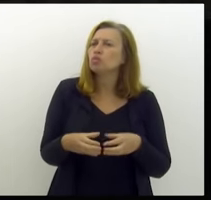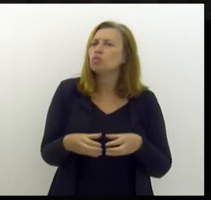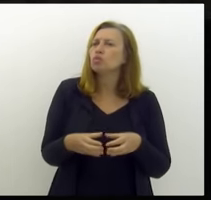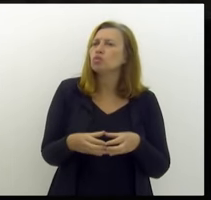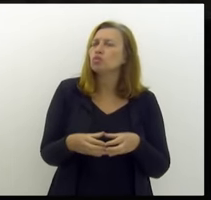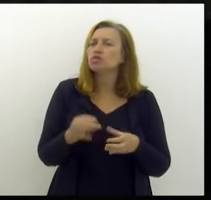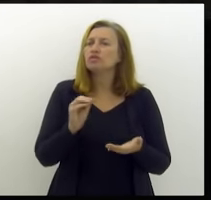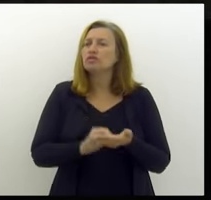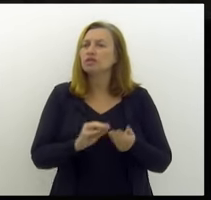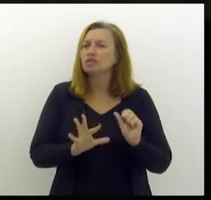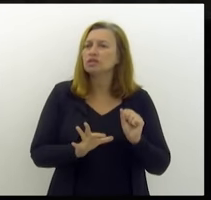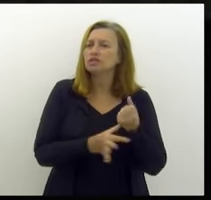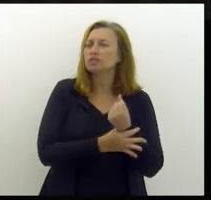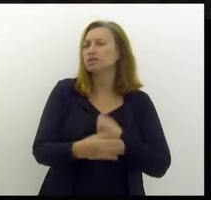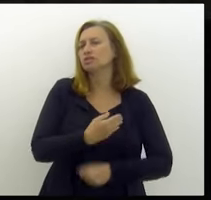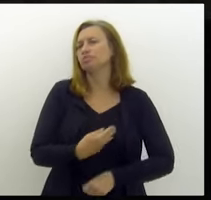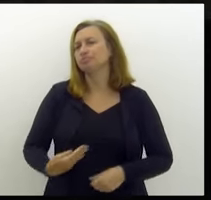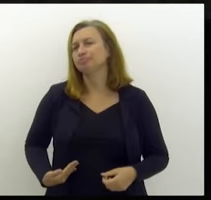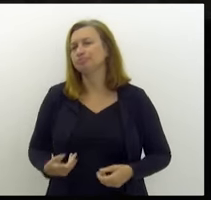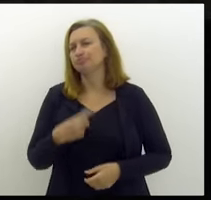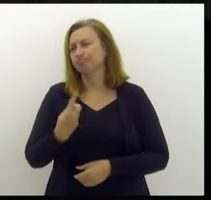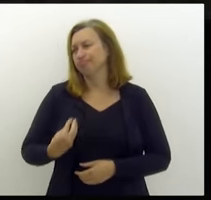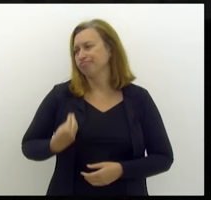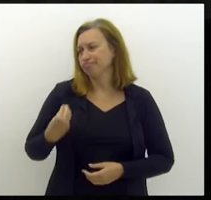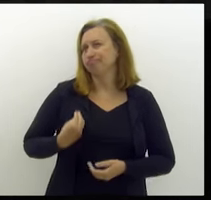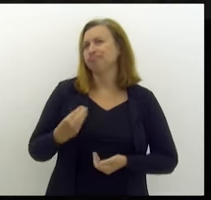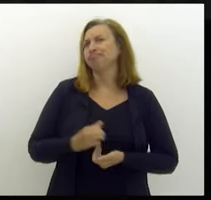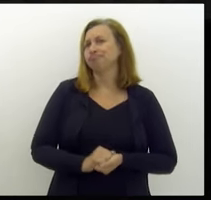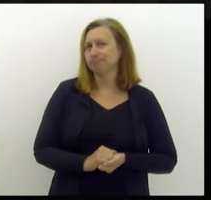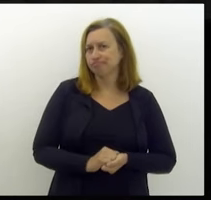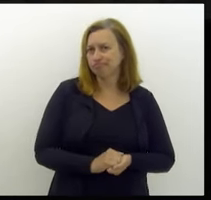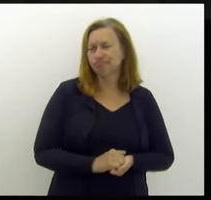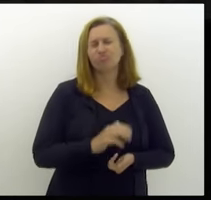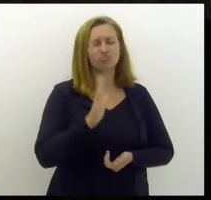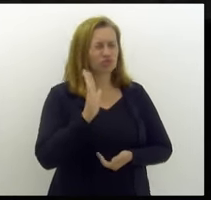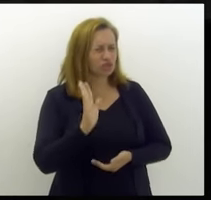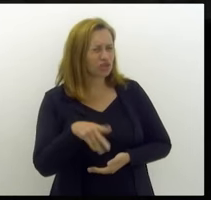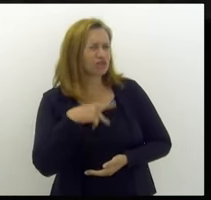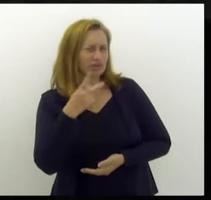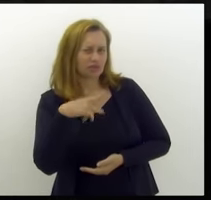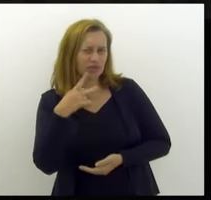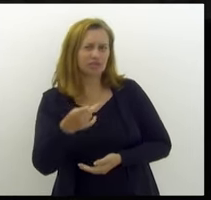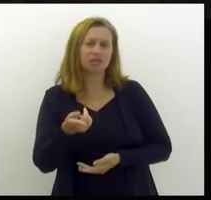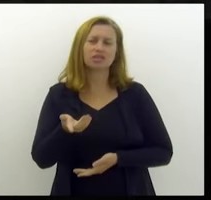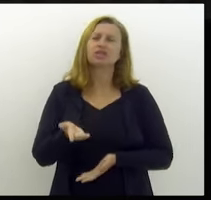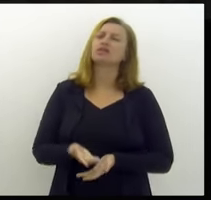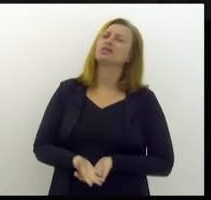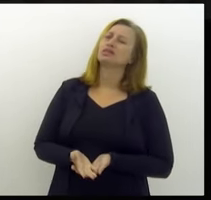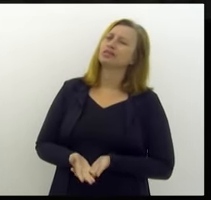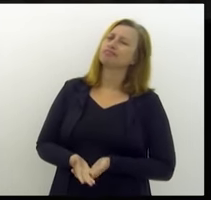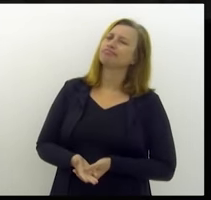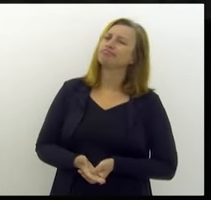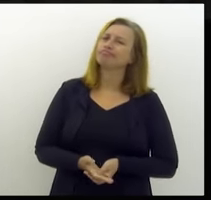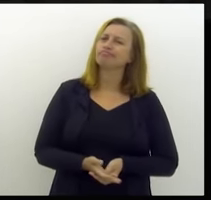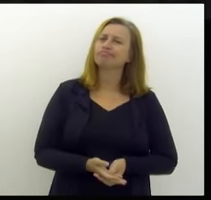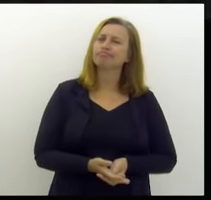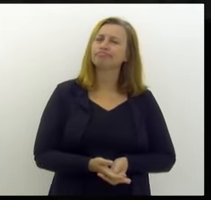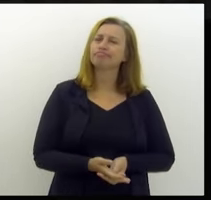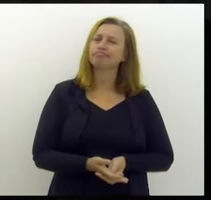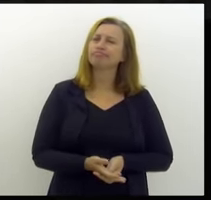insegurança pública que nós vivemos e assim como já comentada aqui anteriormente pela